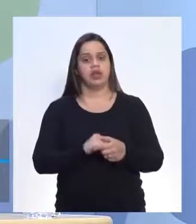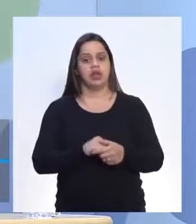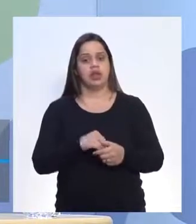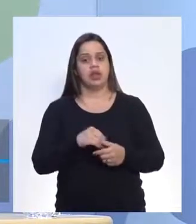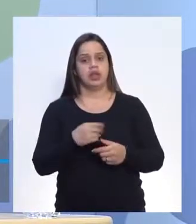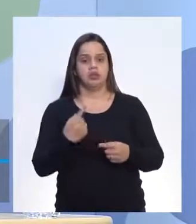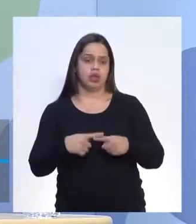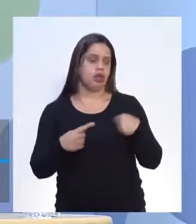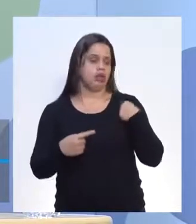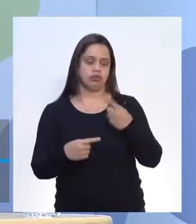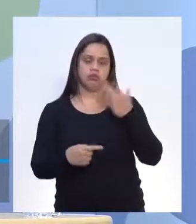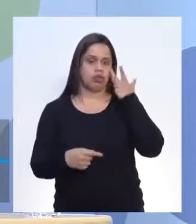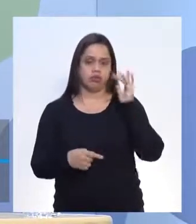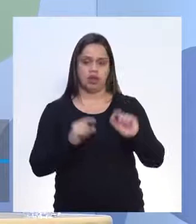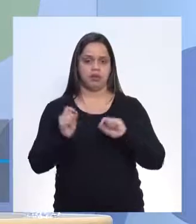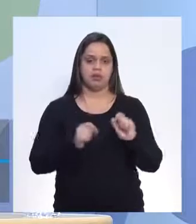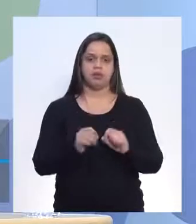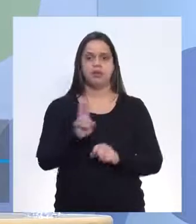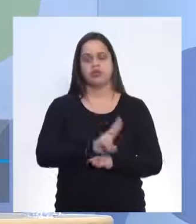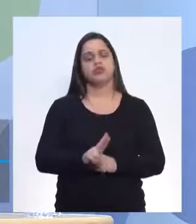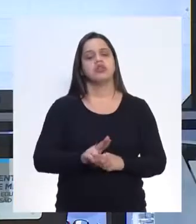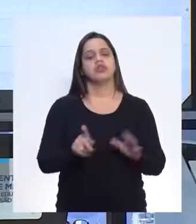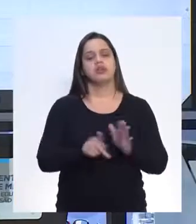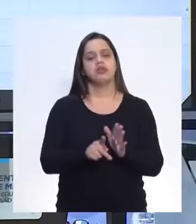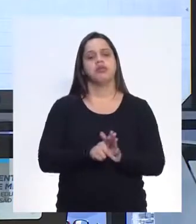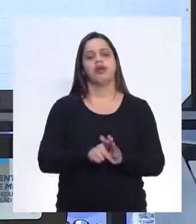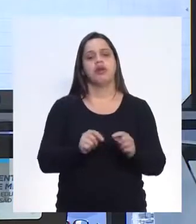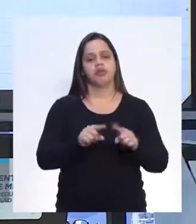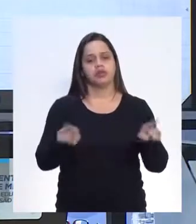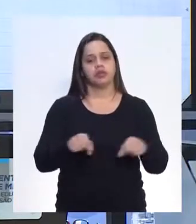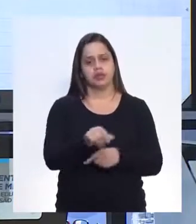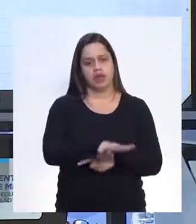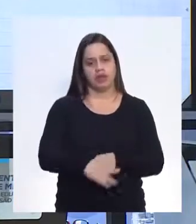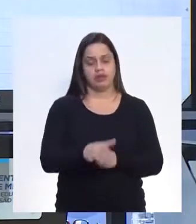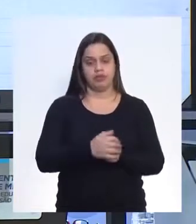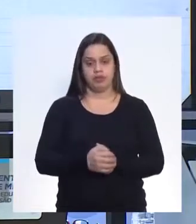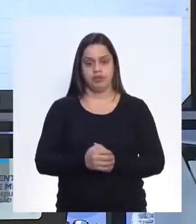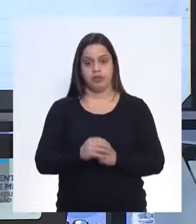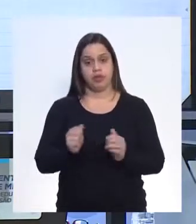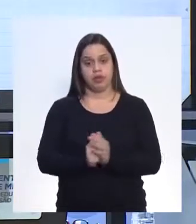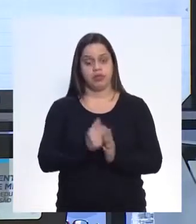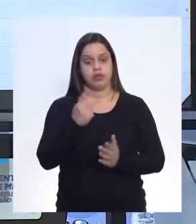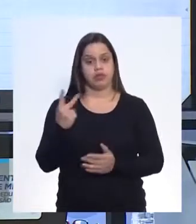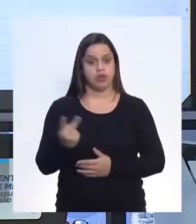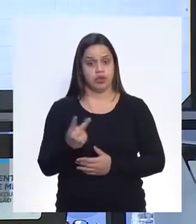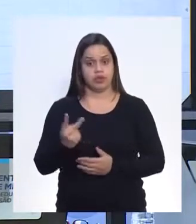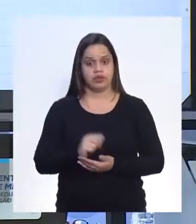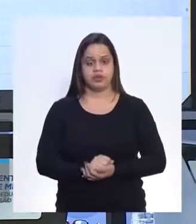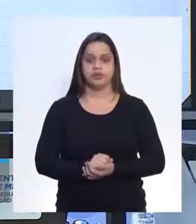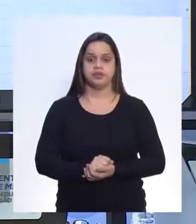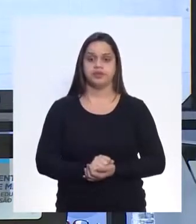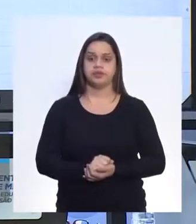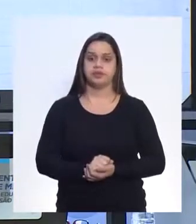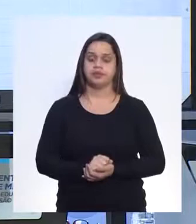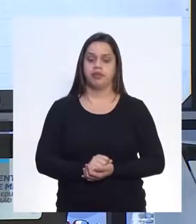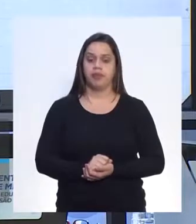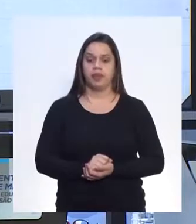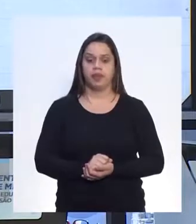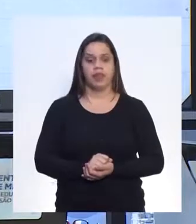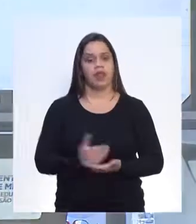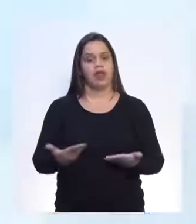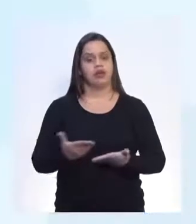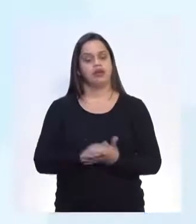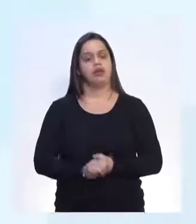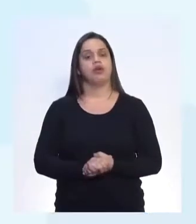sabemos, utilizamos essa unidade de área, né? Perfeito. É isso. Tudo bem? Vamos lá para a atividade 2, gente? Olha lá. Lá na atividade 2, ainda